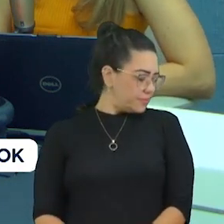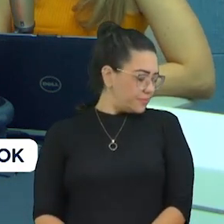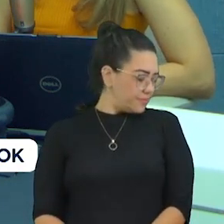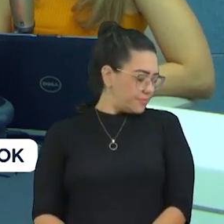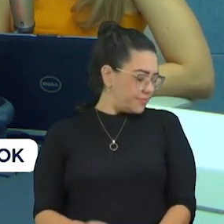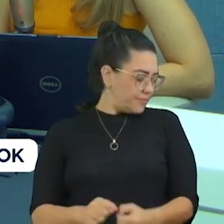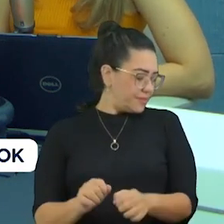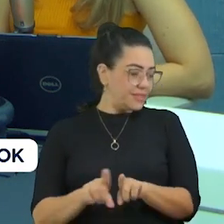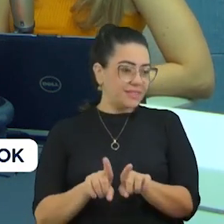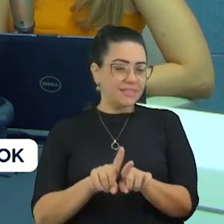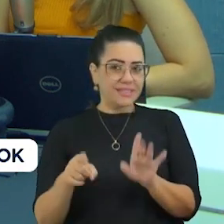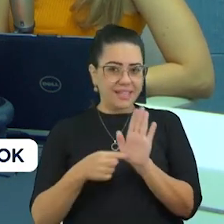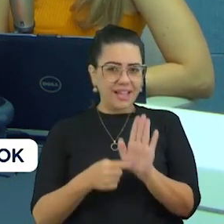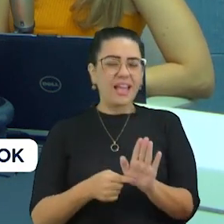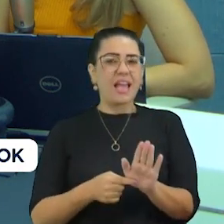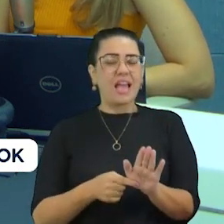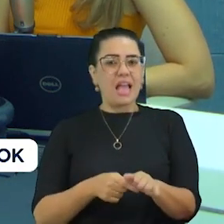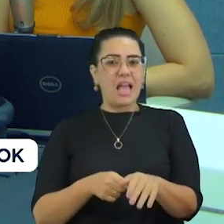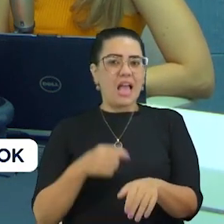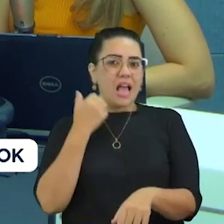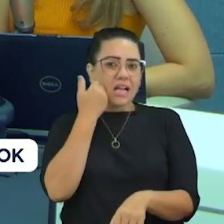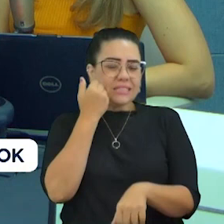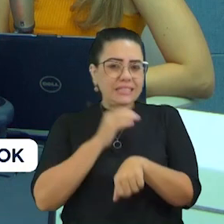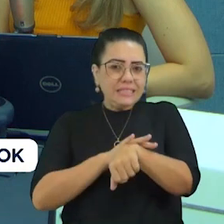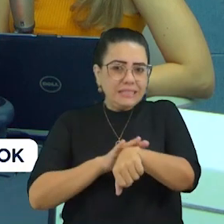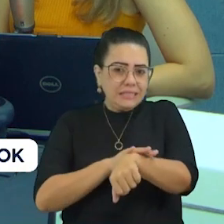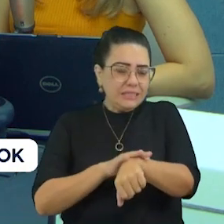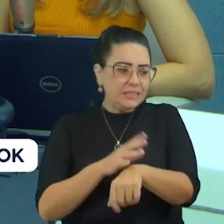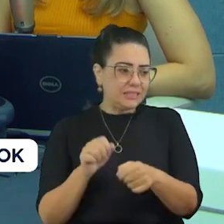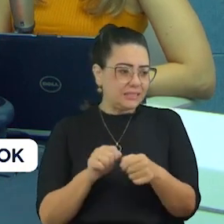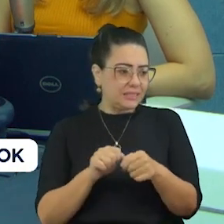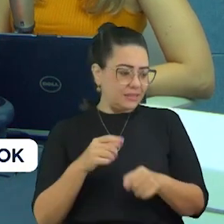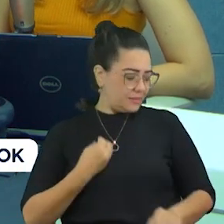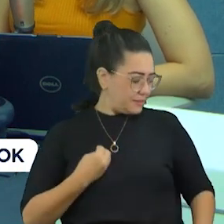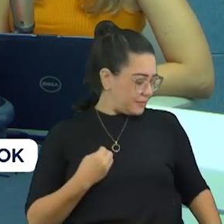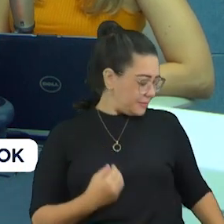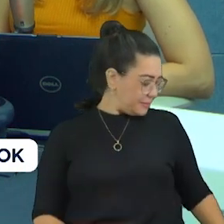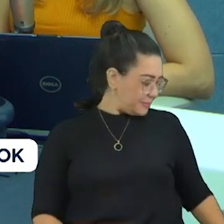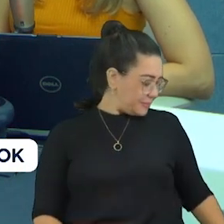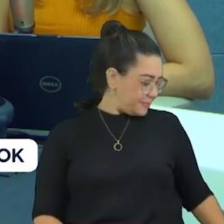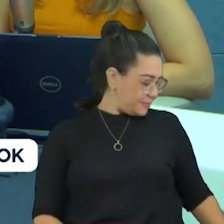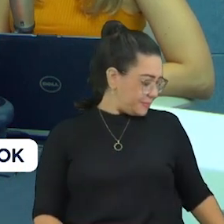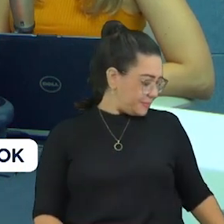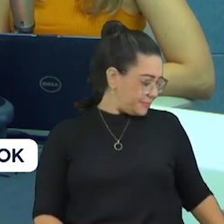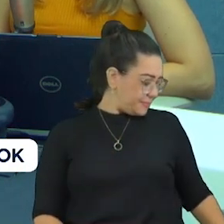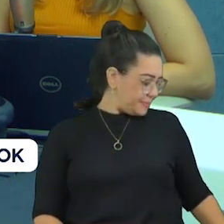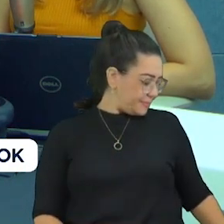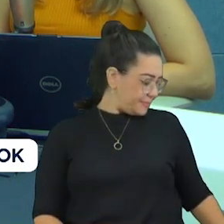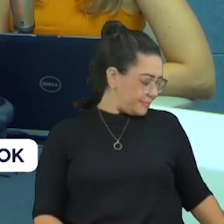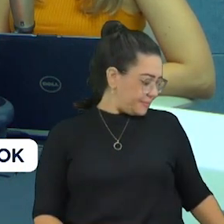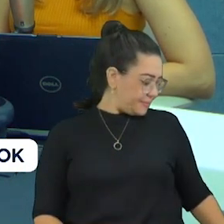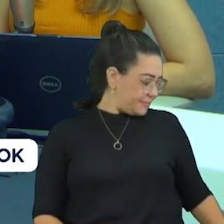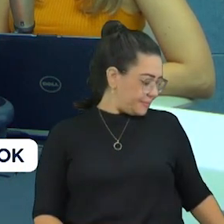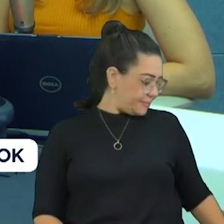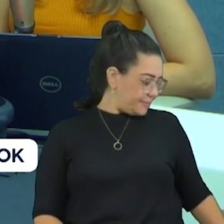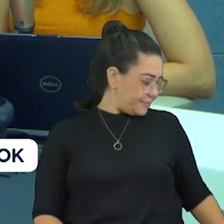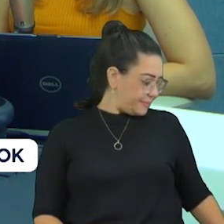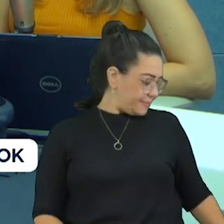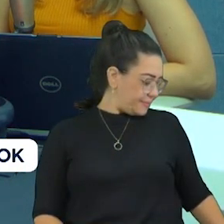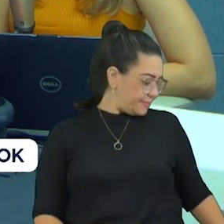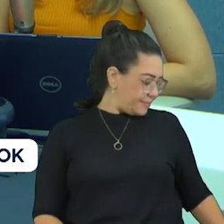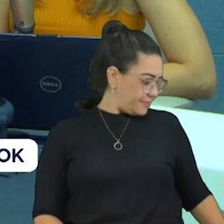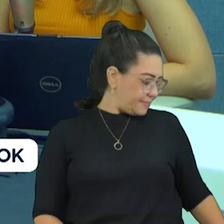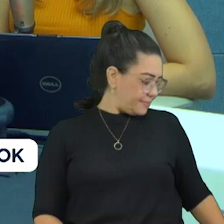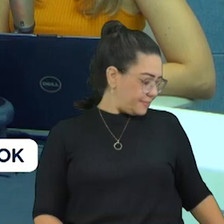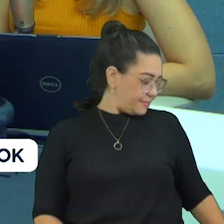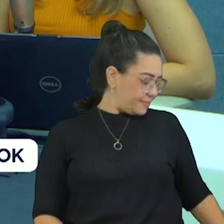alergia, cefaleia, porque eu posso tomar uma medicação e aquela medicação ela não está indicada para mim. e eu posso